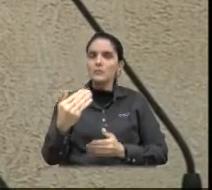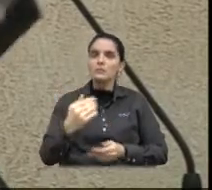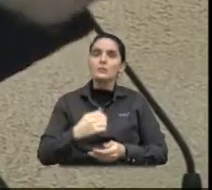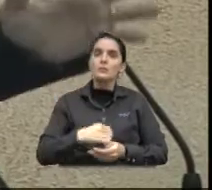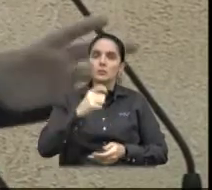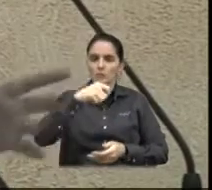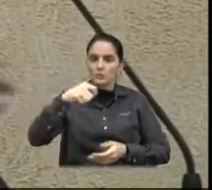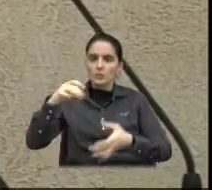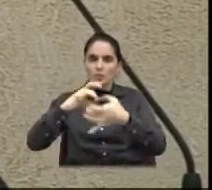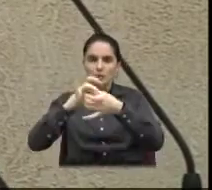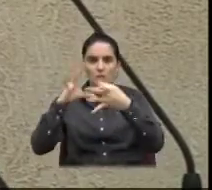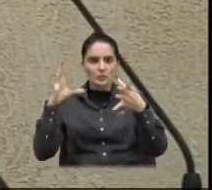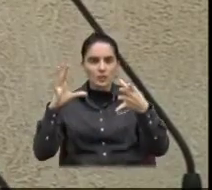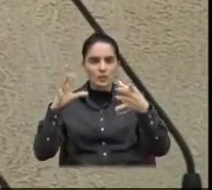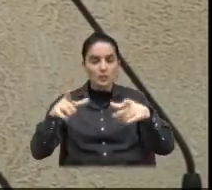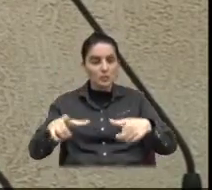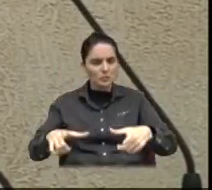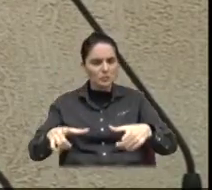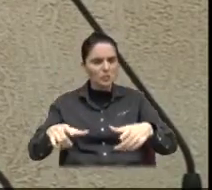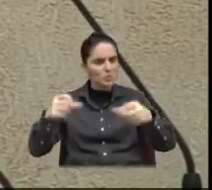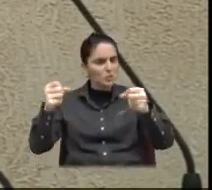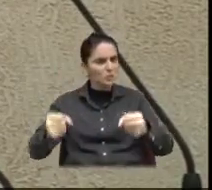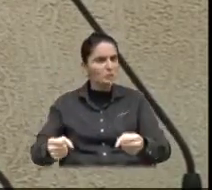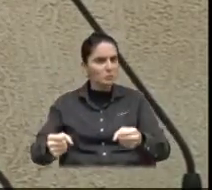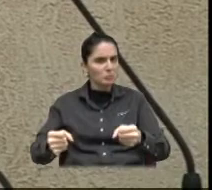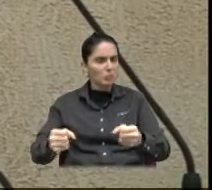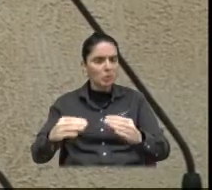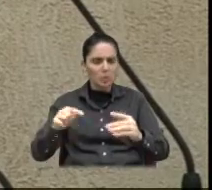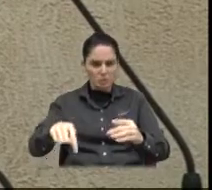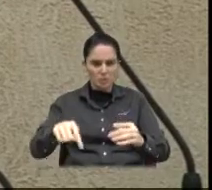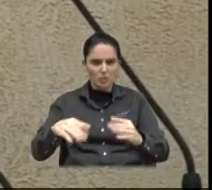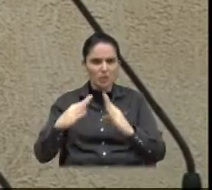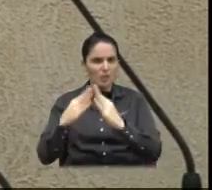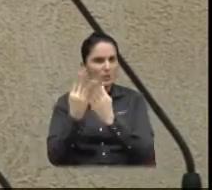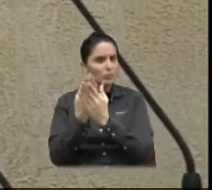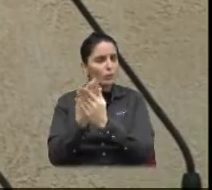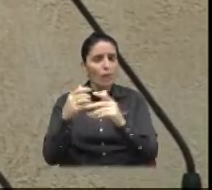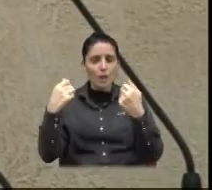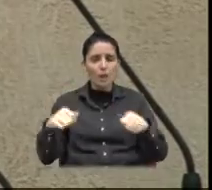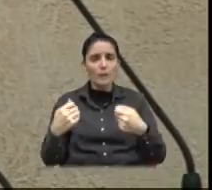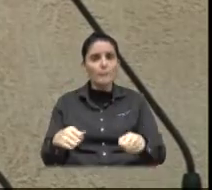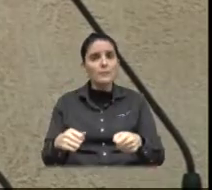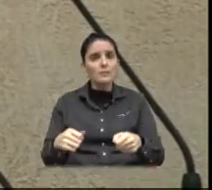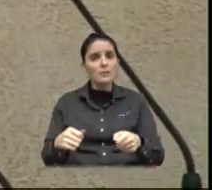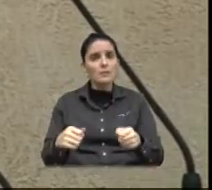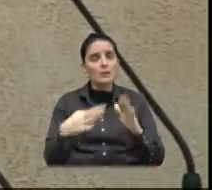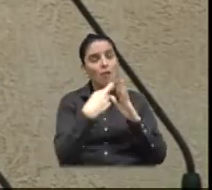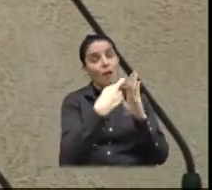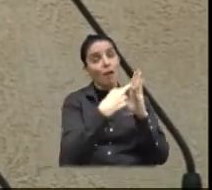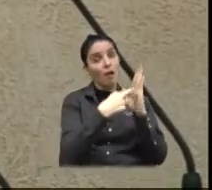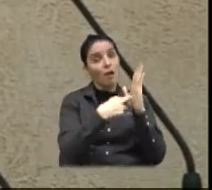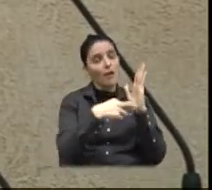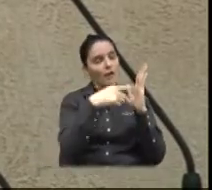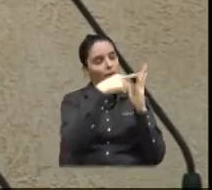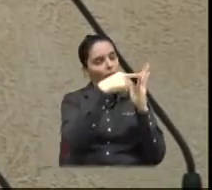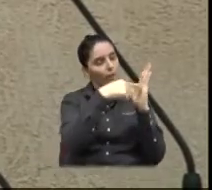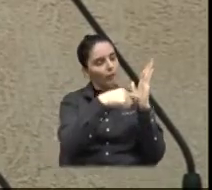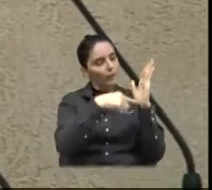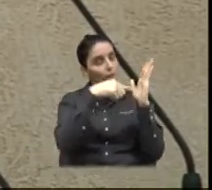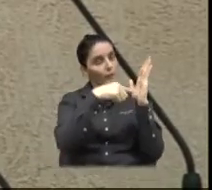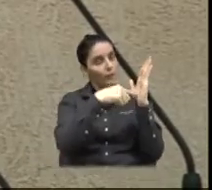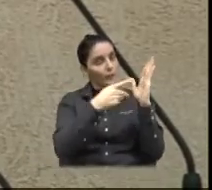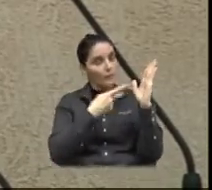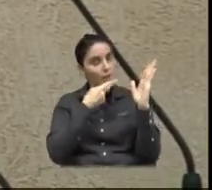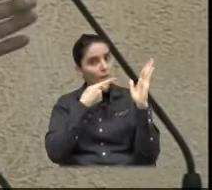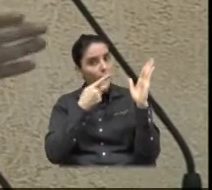néon um espaço para fazer uma escola você tem que atender a norma ea norma diz que você tem